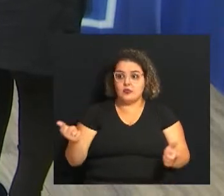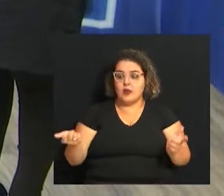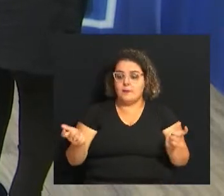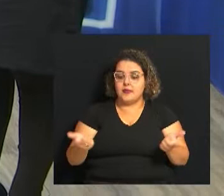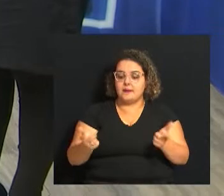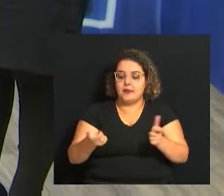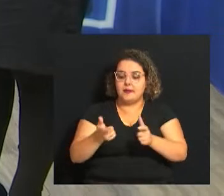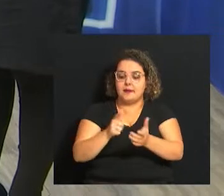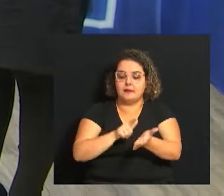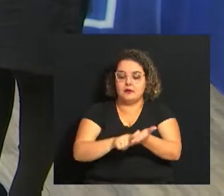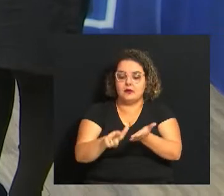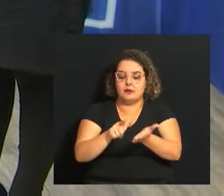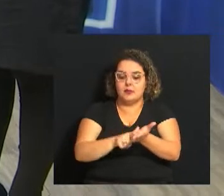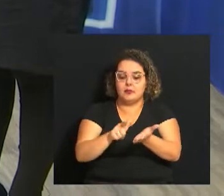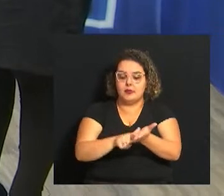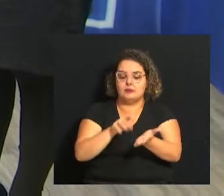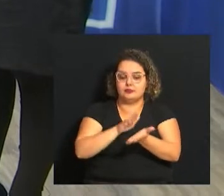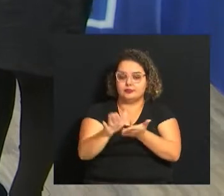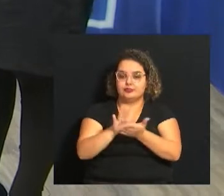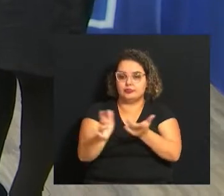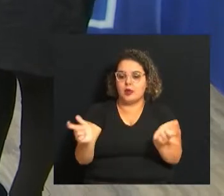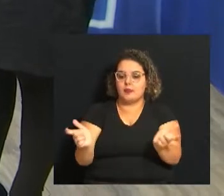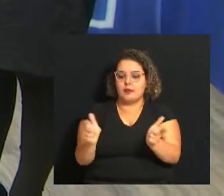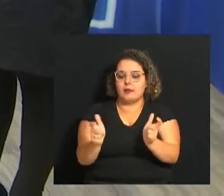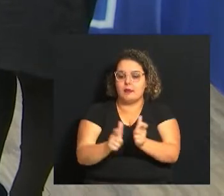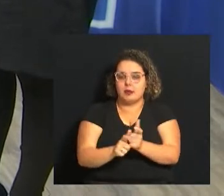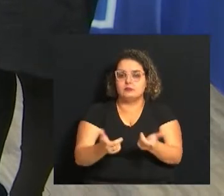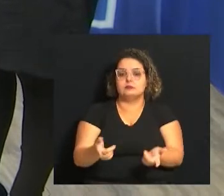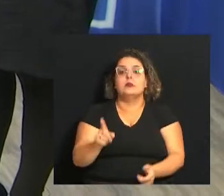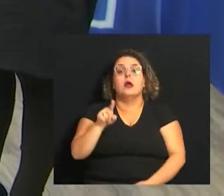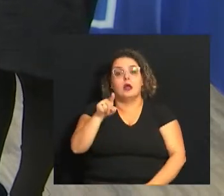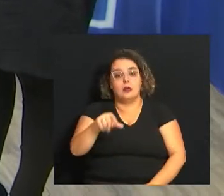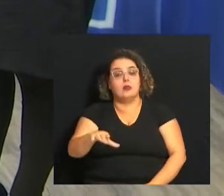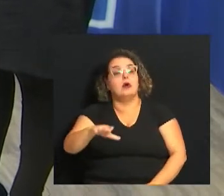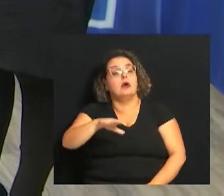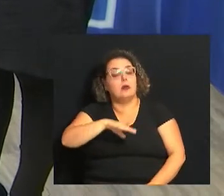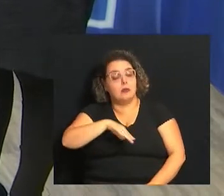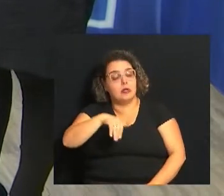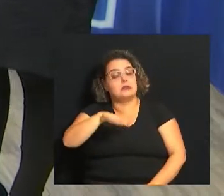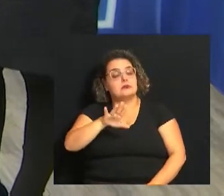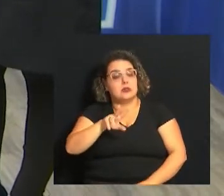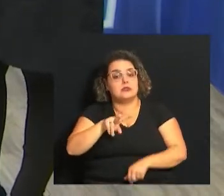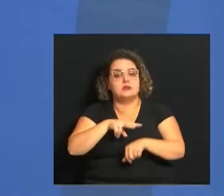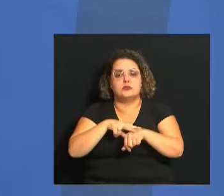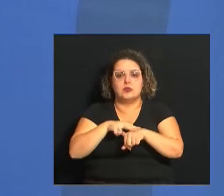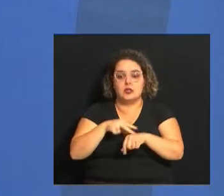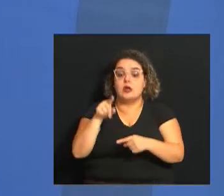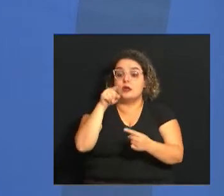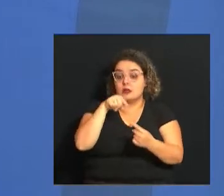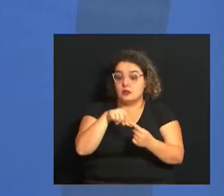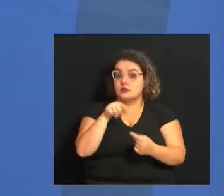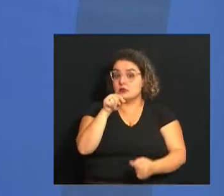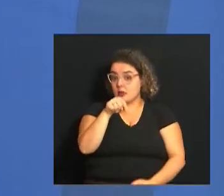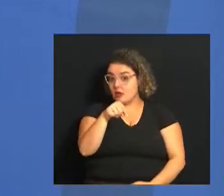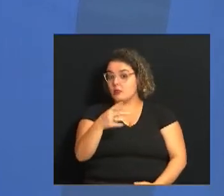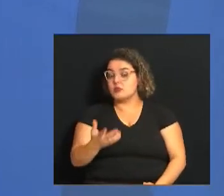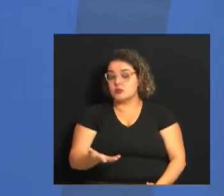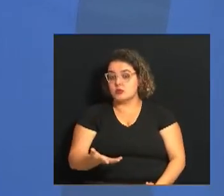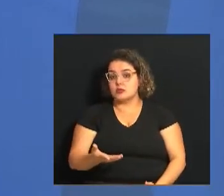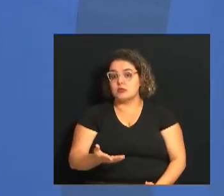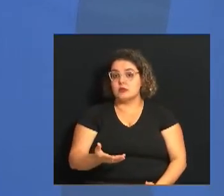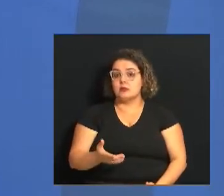utilização de papel na administração pública. É o Campinas Mais Verde, justamente tem esse objetivo. Cada vez que se